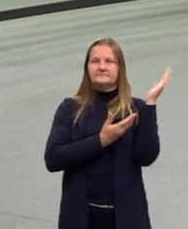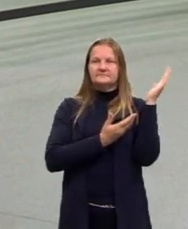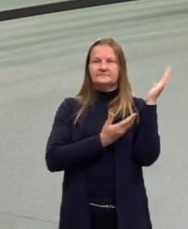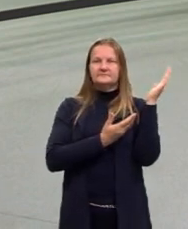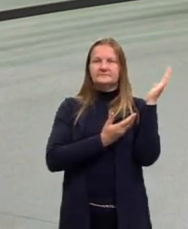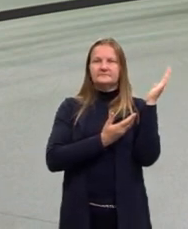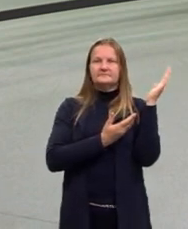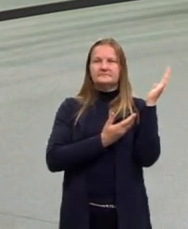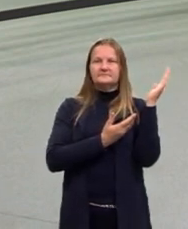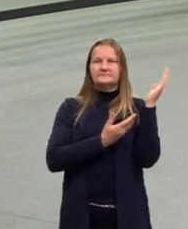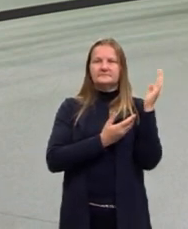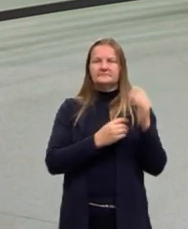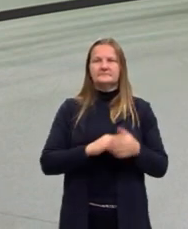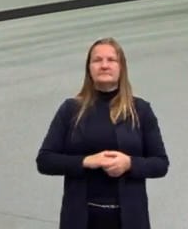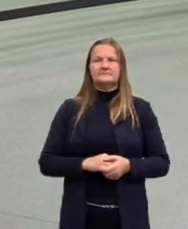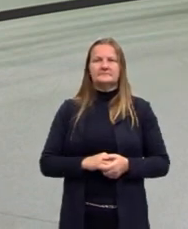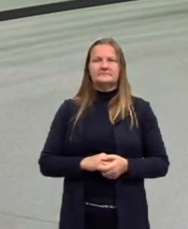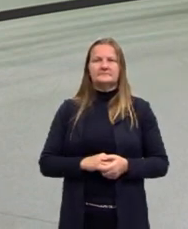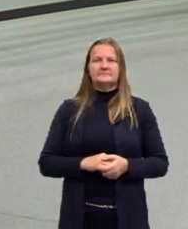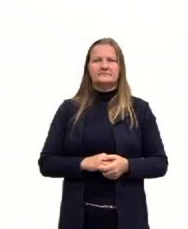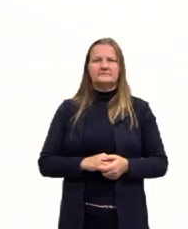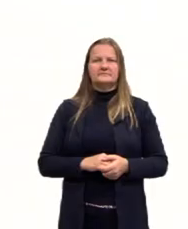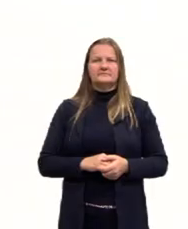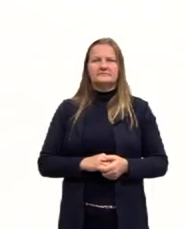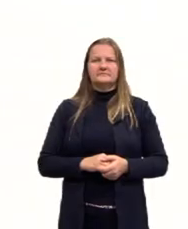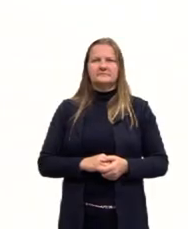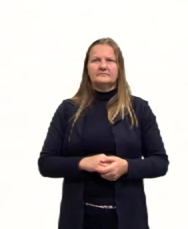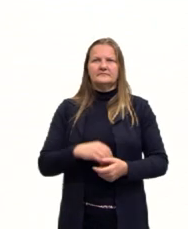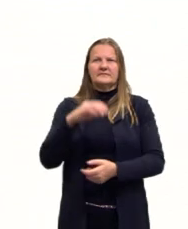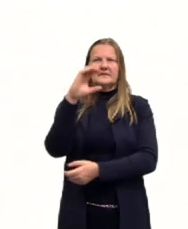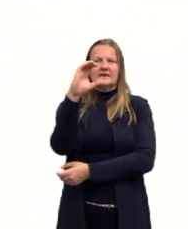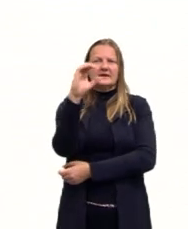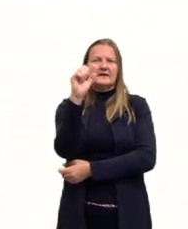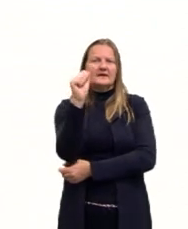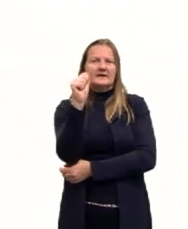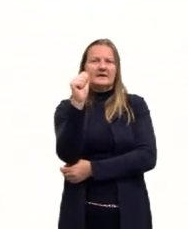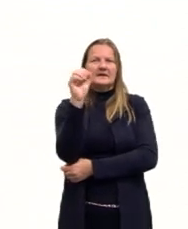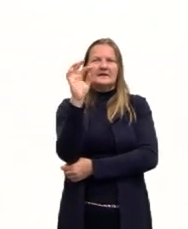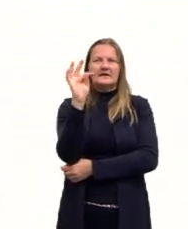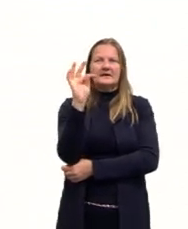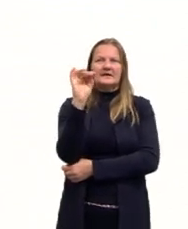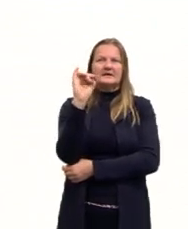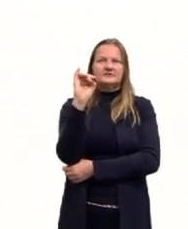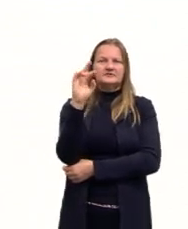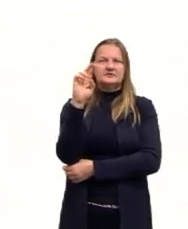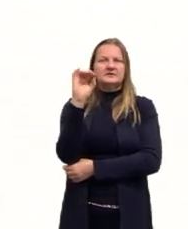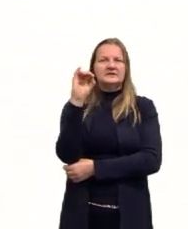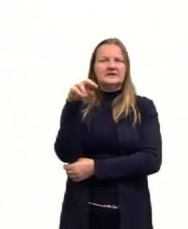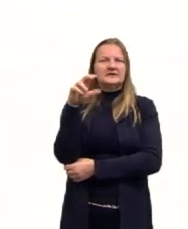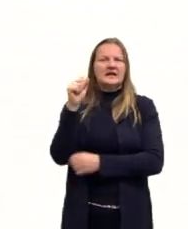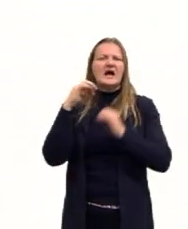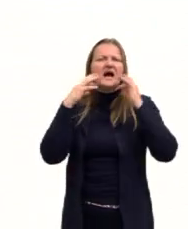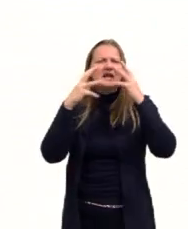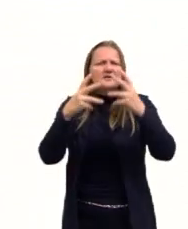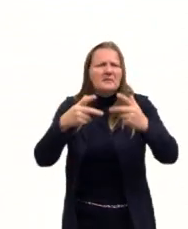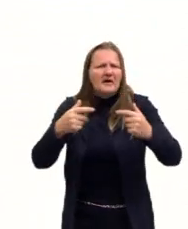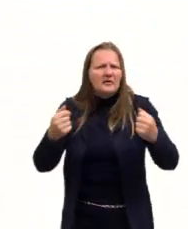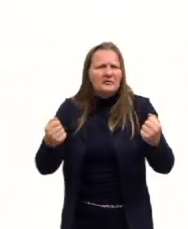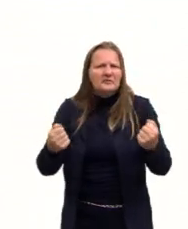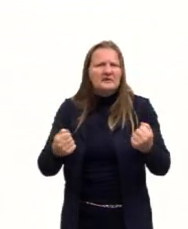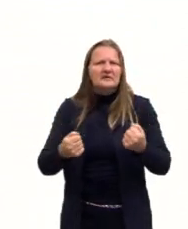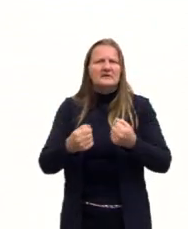aqui catirina se refere a qual animal é uma borboleta